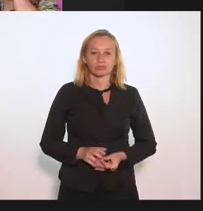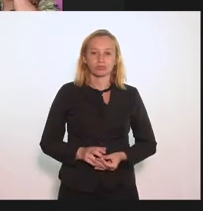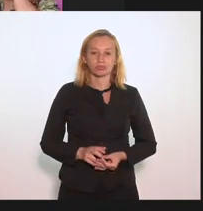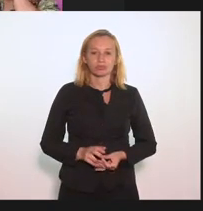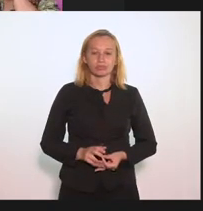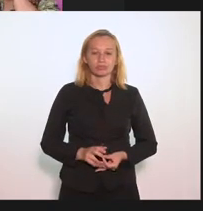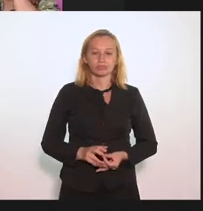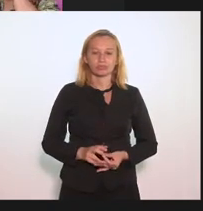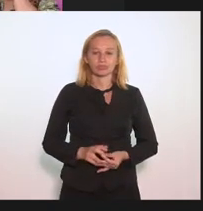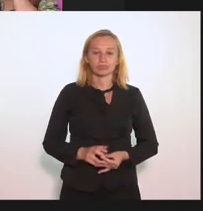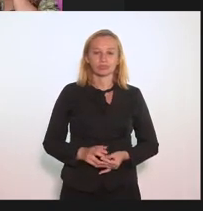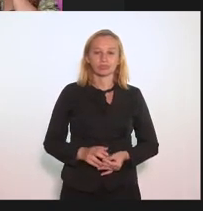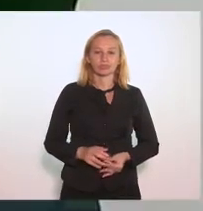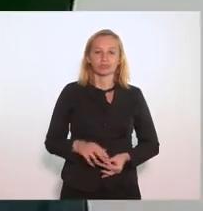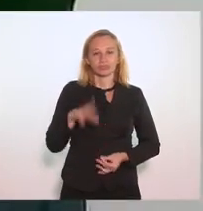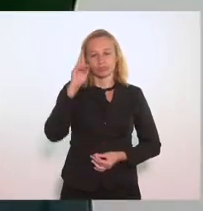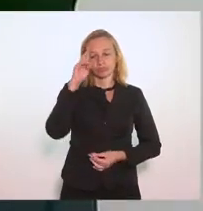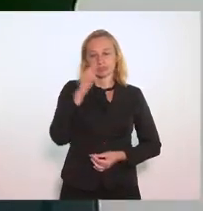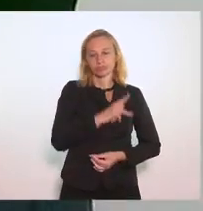Senhor presidente